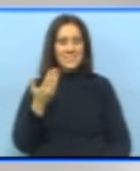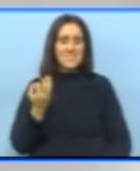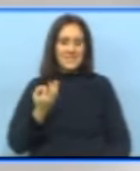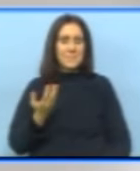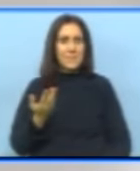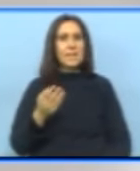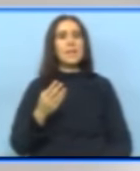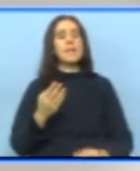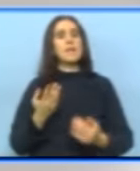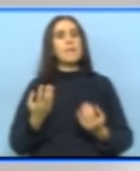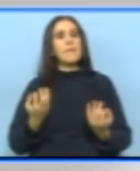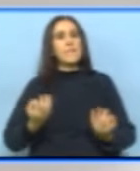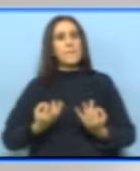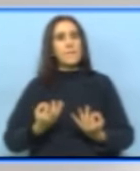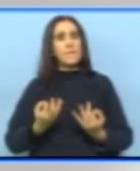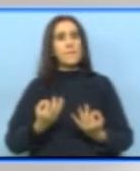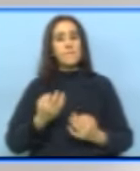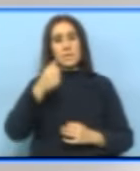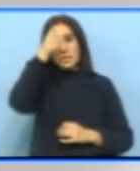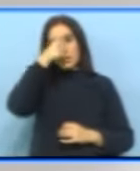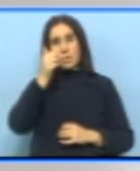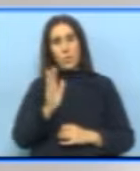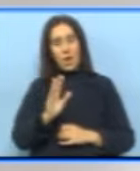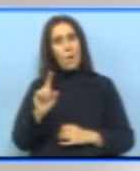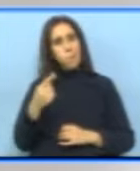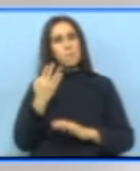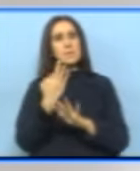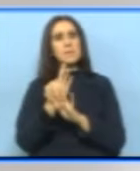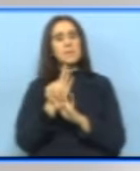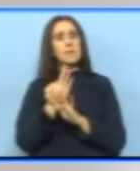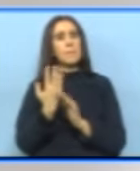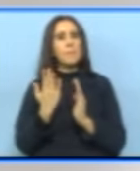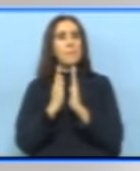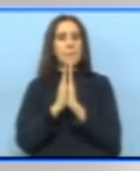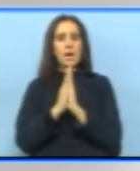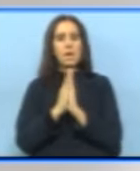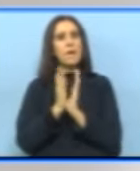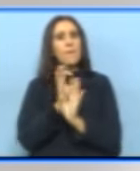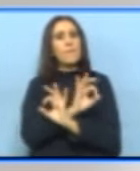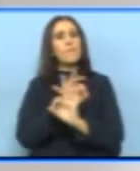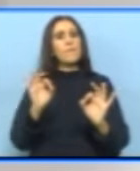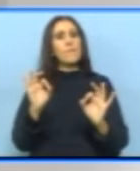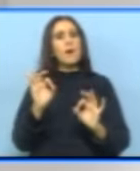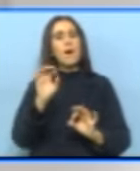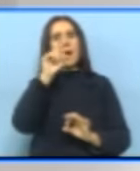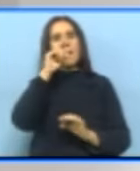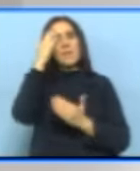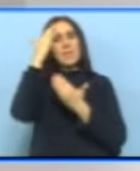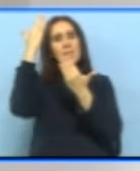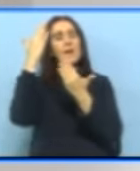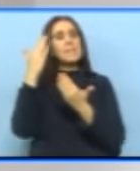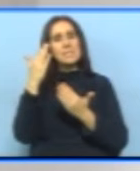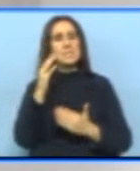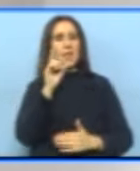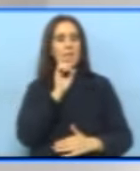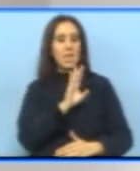naturalmente, se não fosse domingo, celebraríamos com alguma solenidade a memória dos beatos